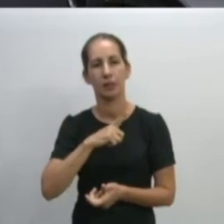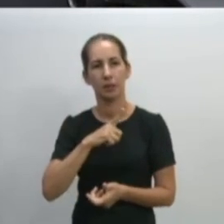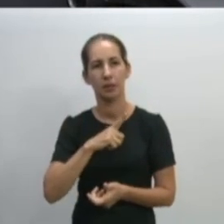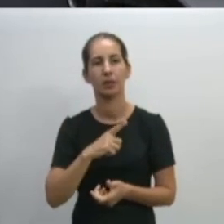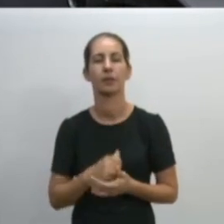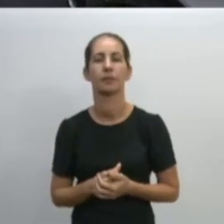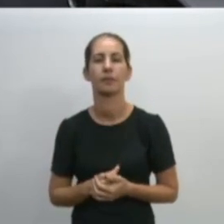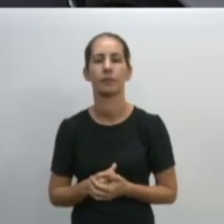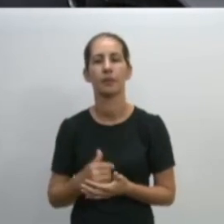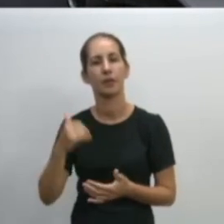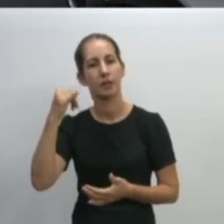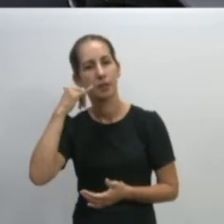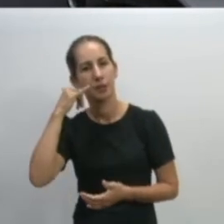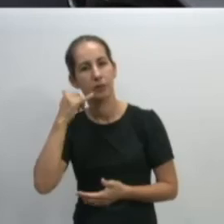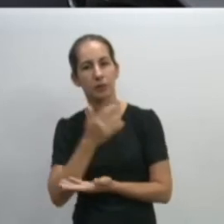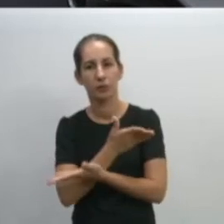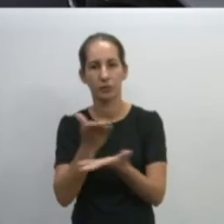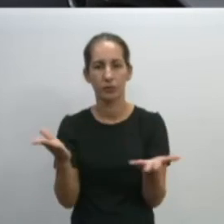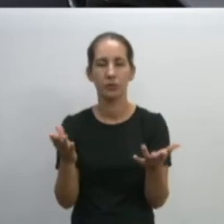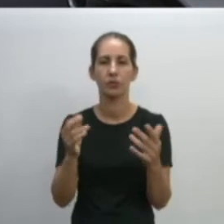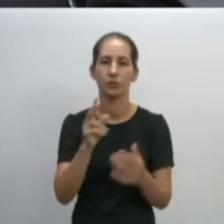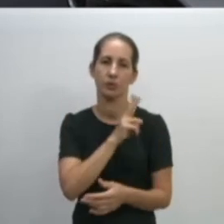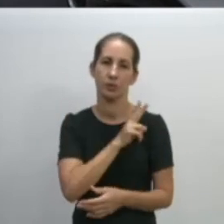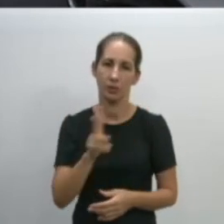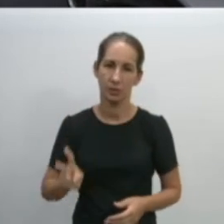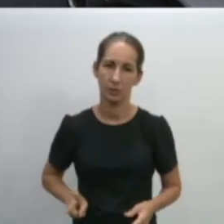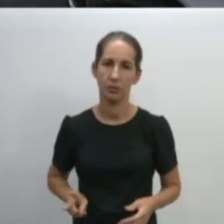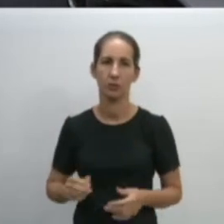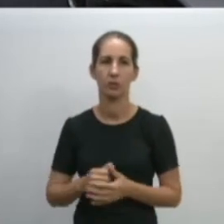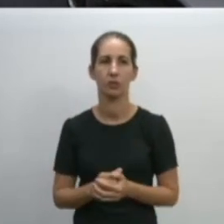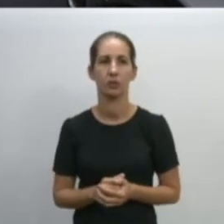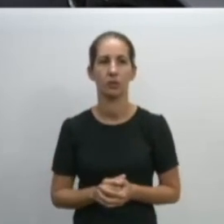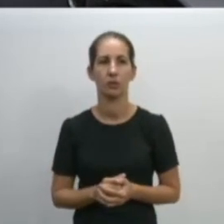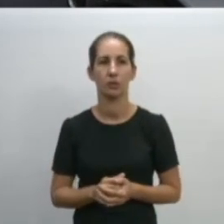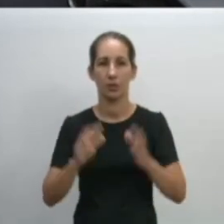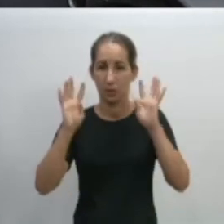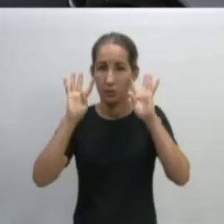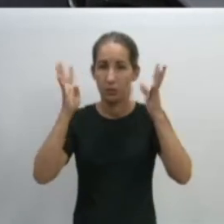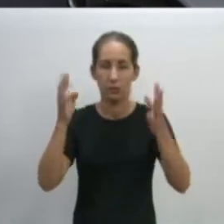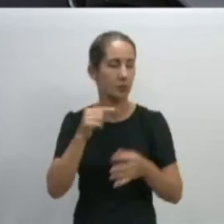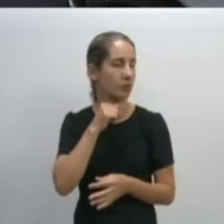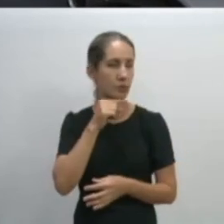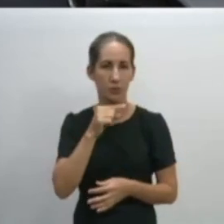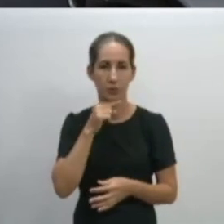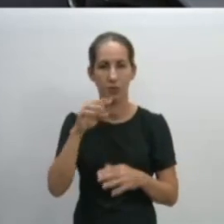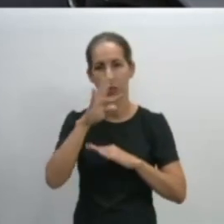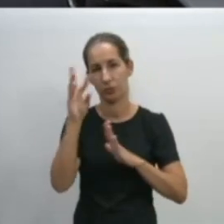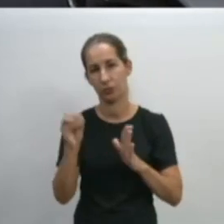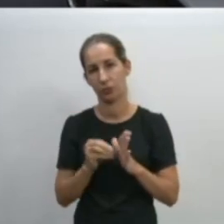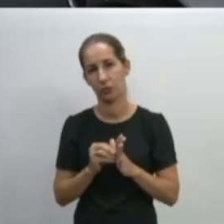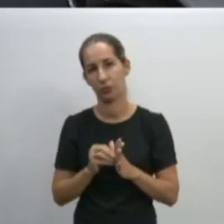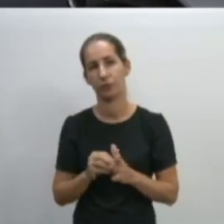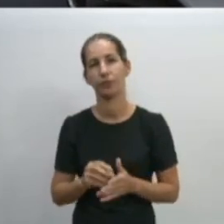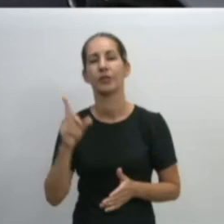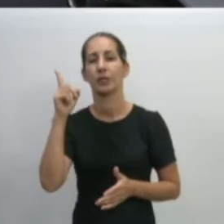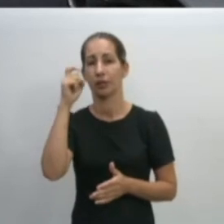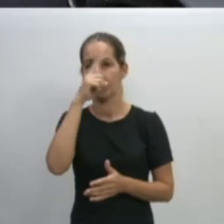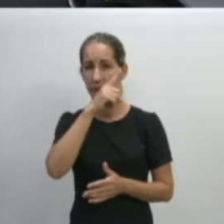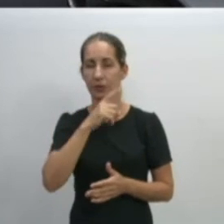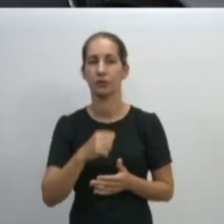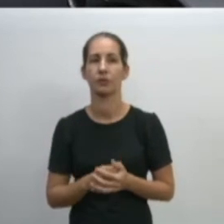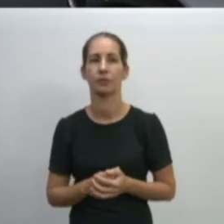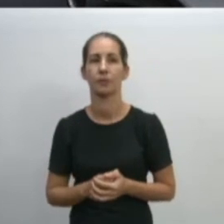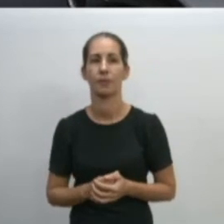que atende telefone dos vereadores. Às vezes não resolve, porque não consegue resolver tudo. Não é fácil o